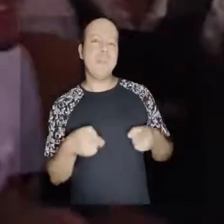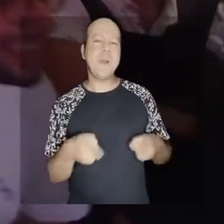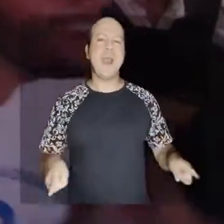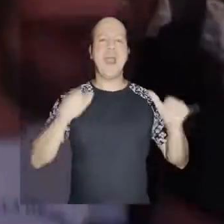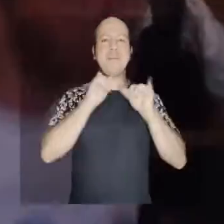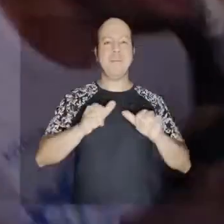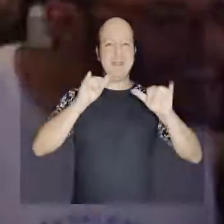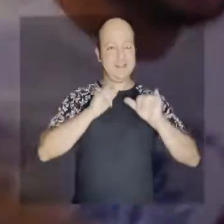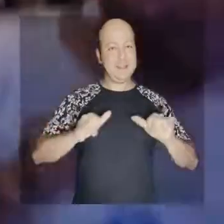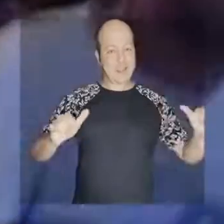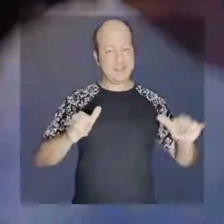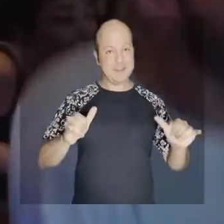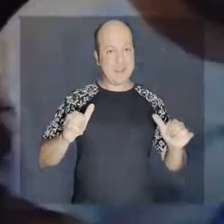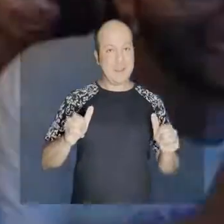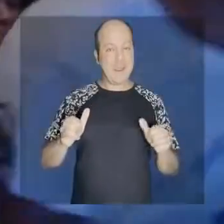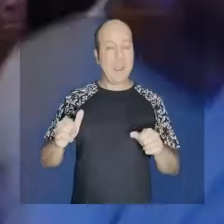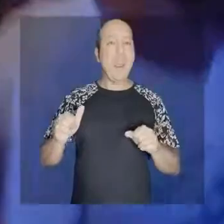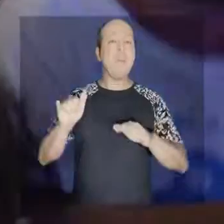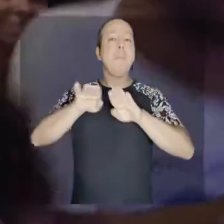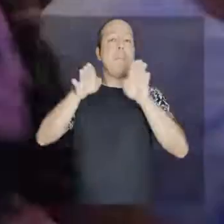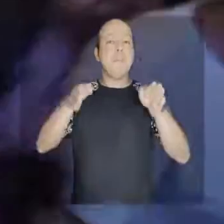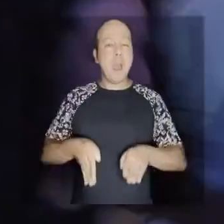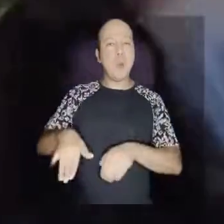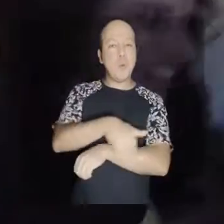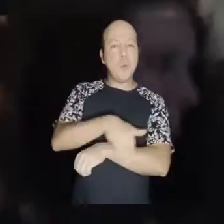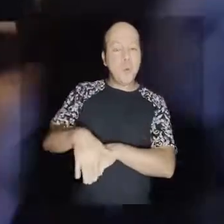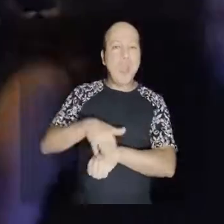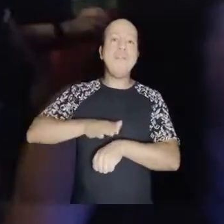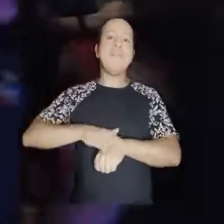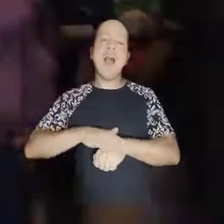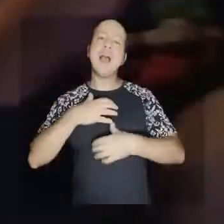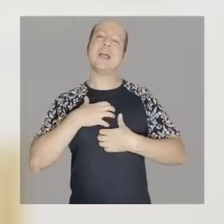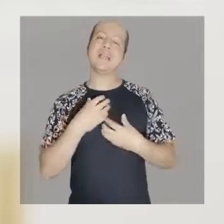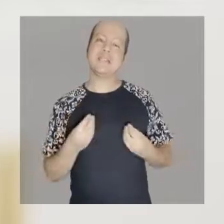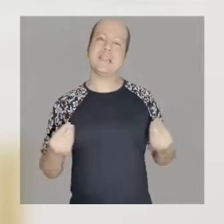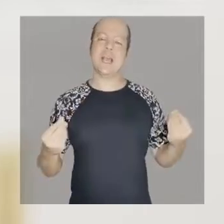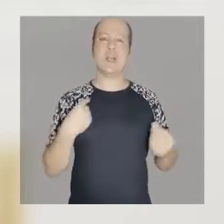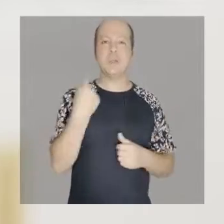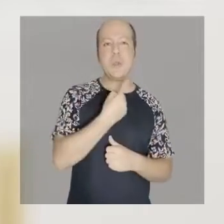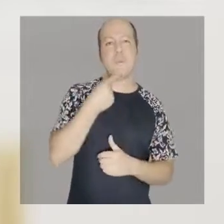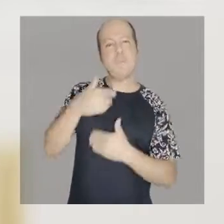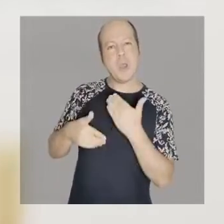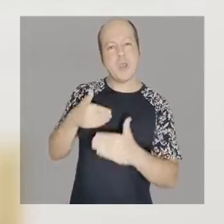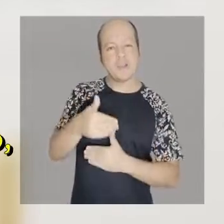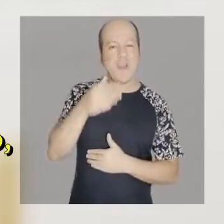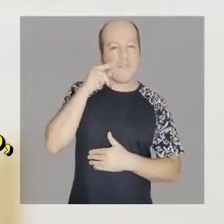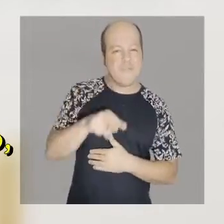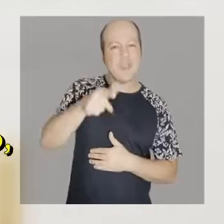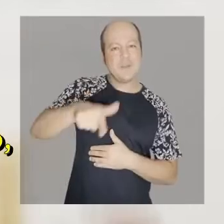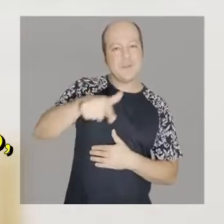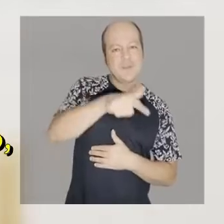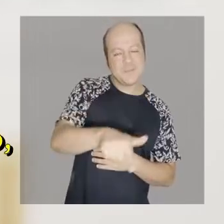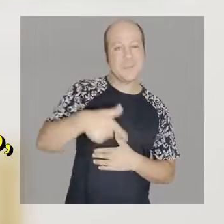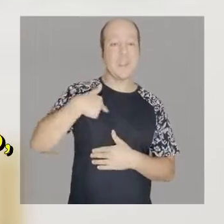mensagem para as ruas, né? Para os palcos e tal. Então a gente já fez nessa sensação. Zé Ibarra. Todo o processo, a gente viveu um pouco isso, foi